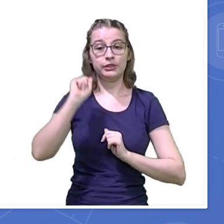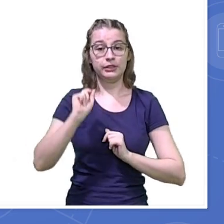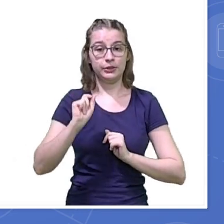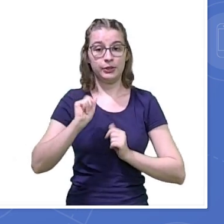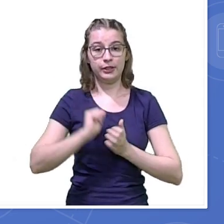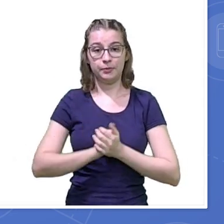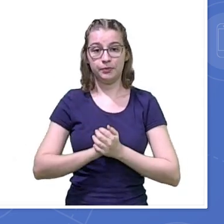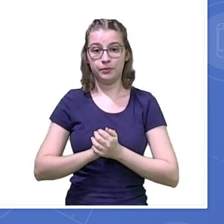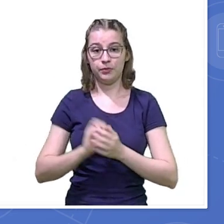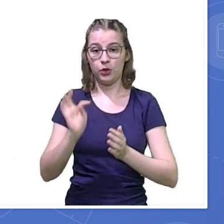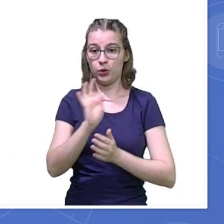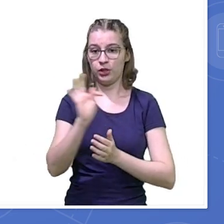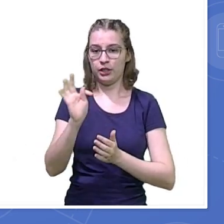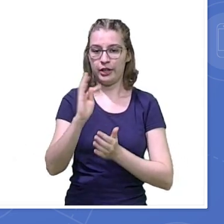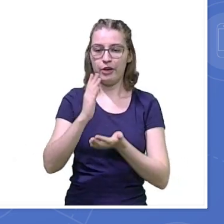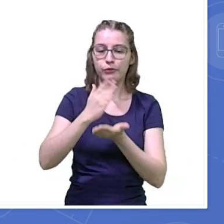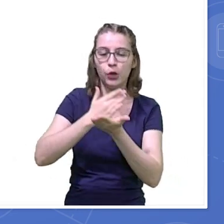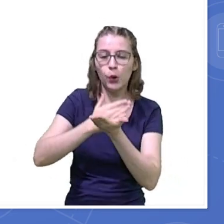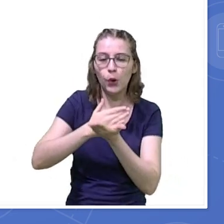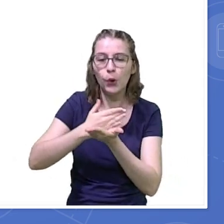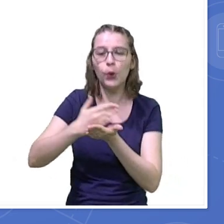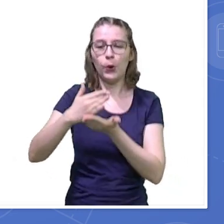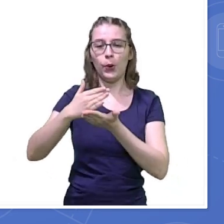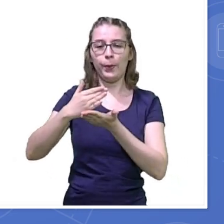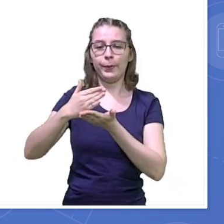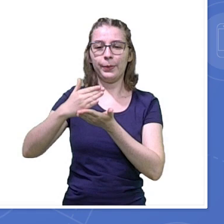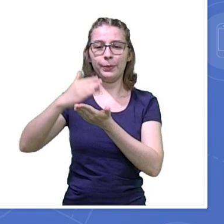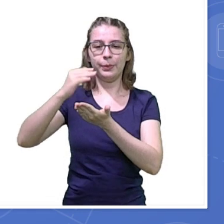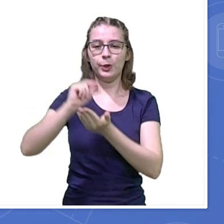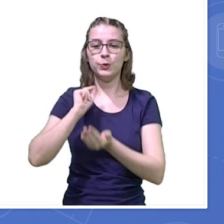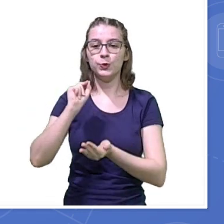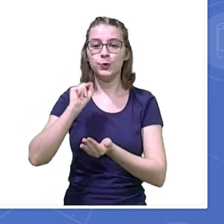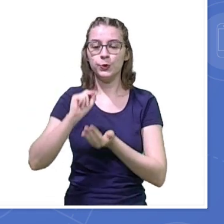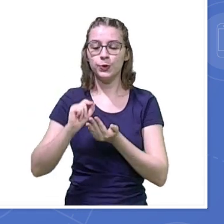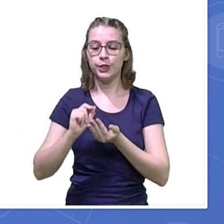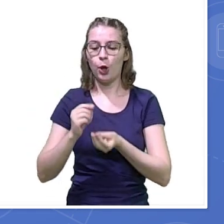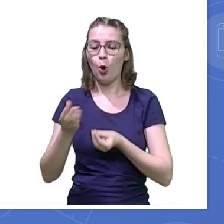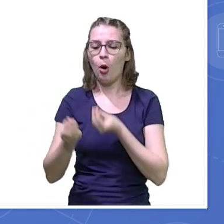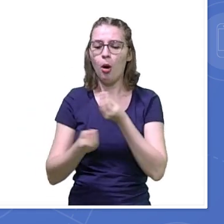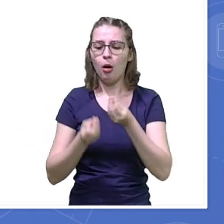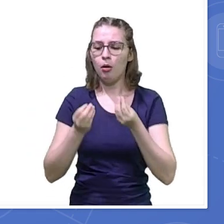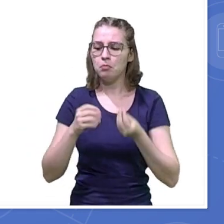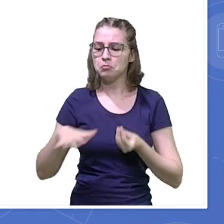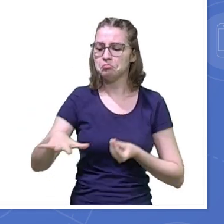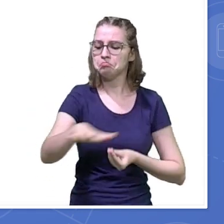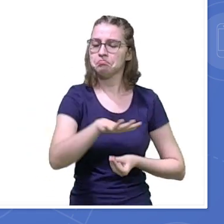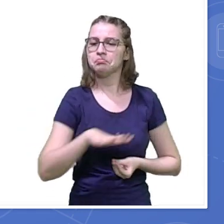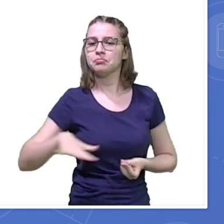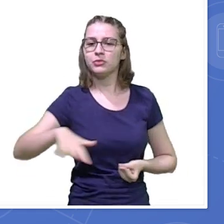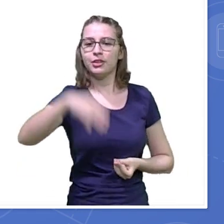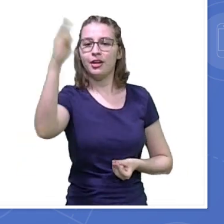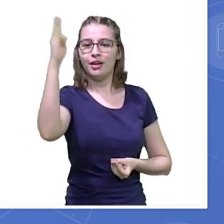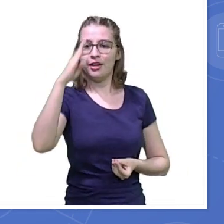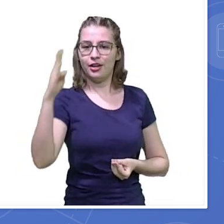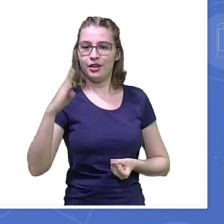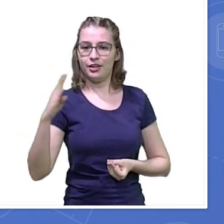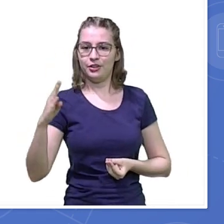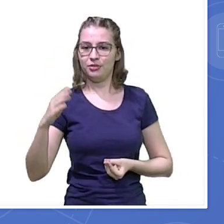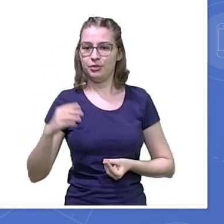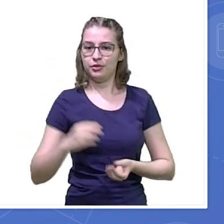aquele passo inicial, né, do que seria até então o território brasileiro.